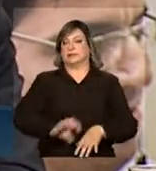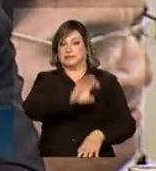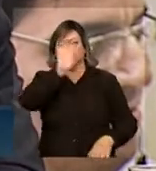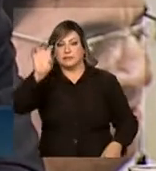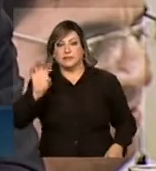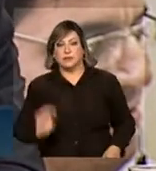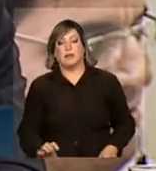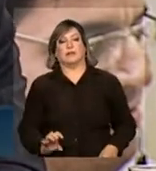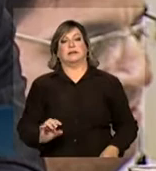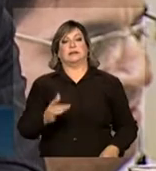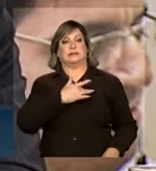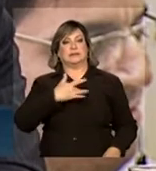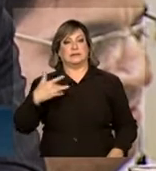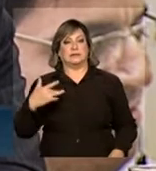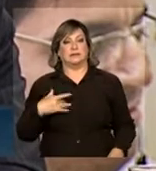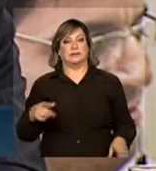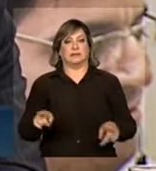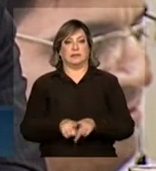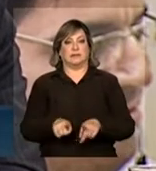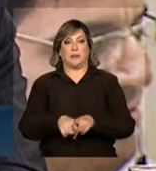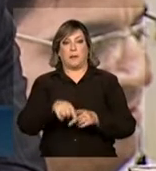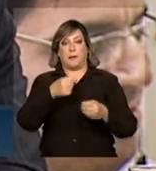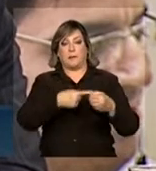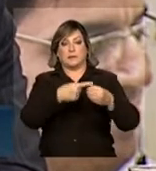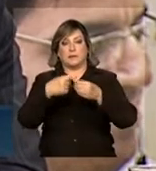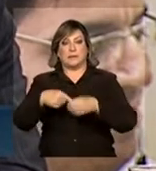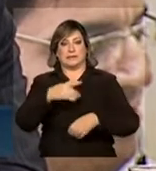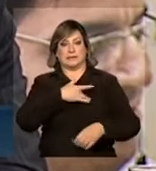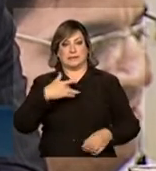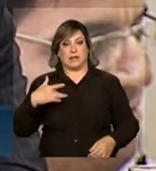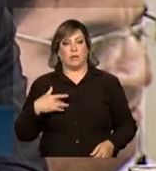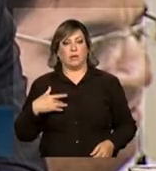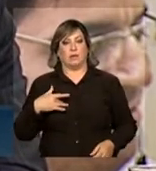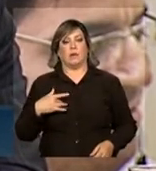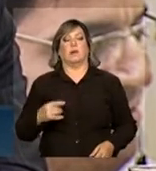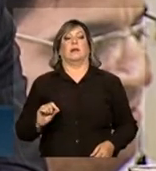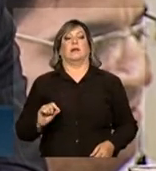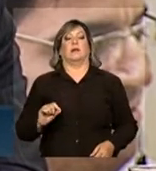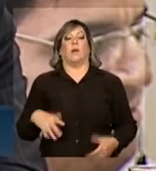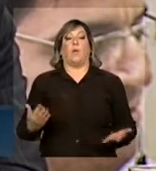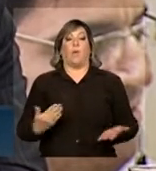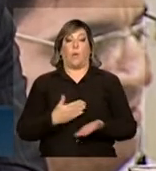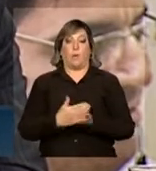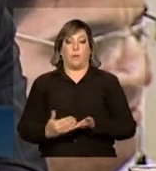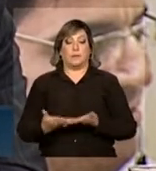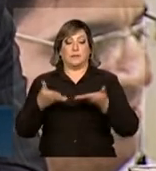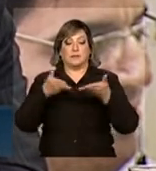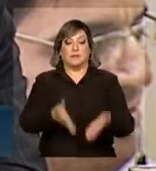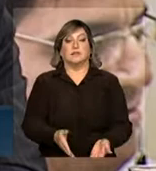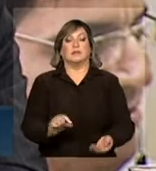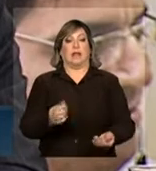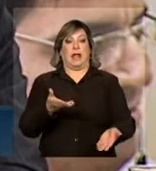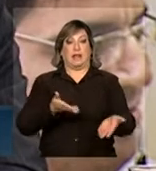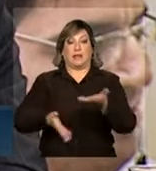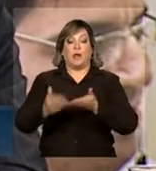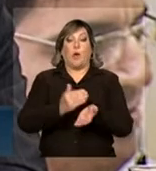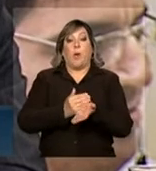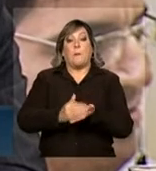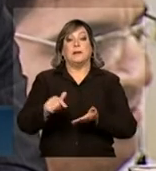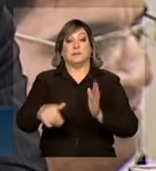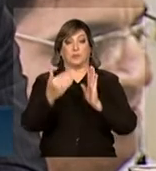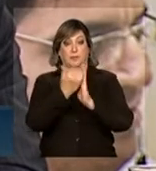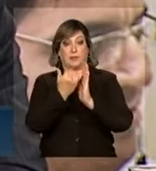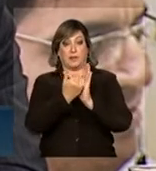de saúde do início da chegada pra atividade de atendimento né o início do